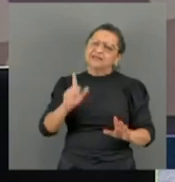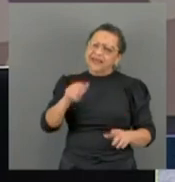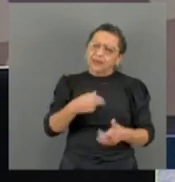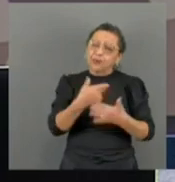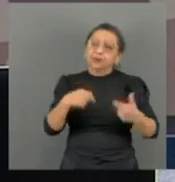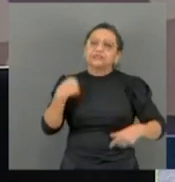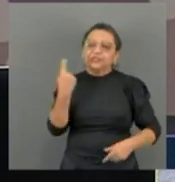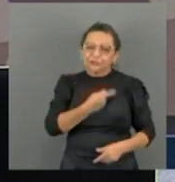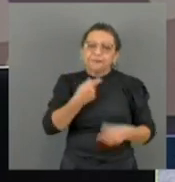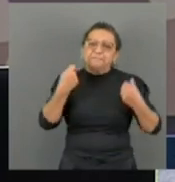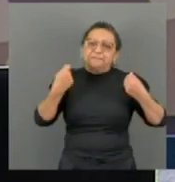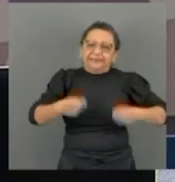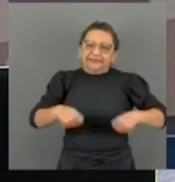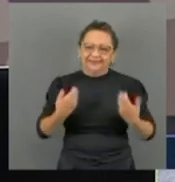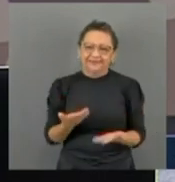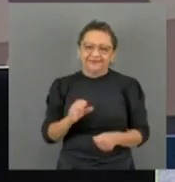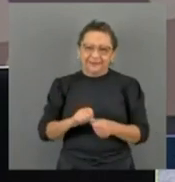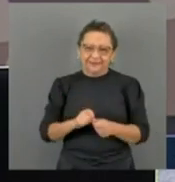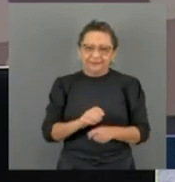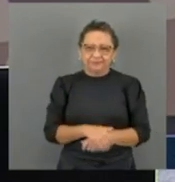que fazer.